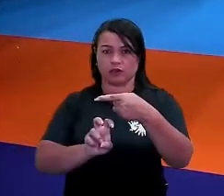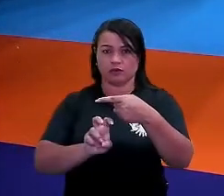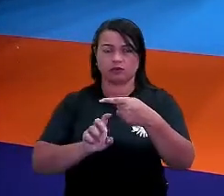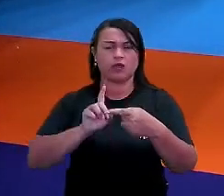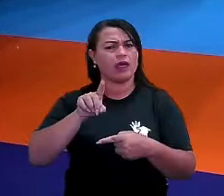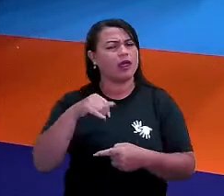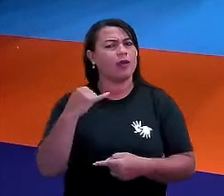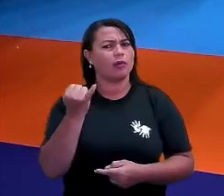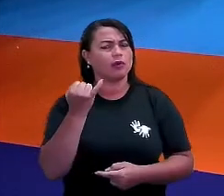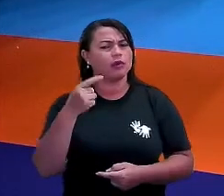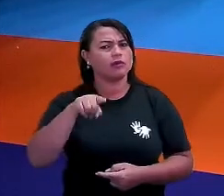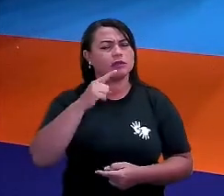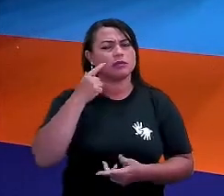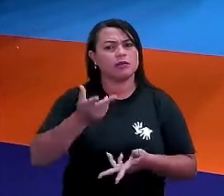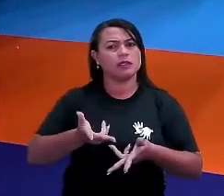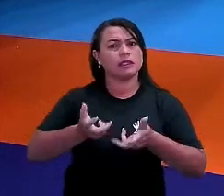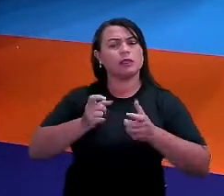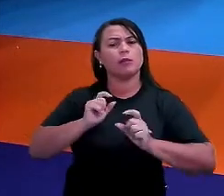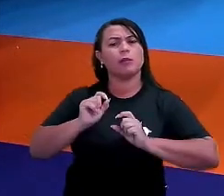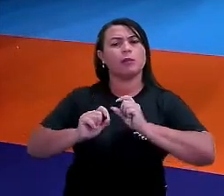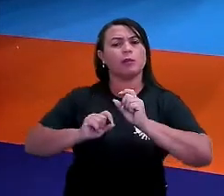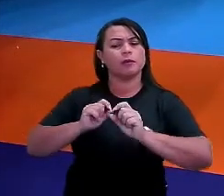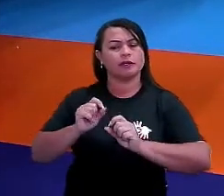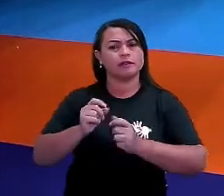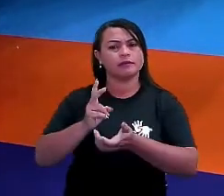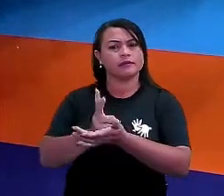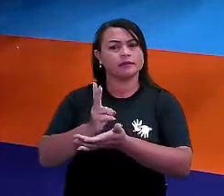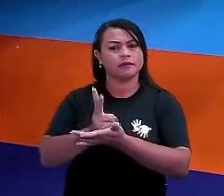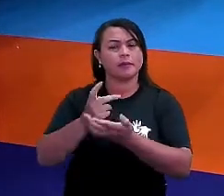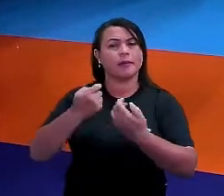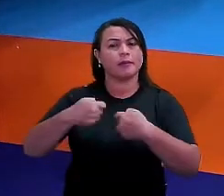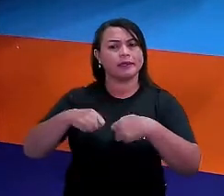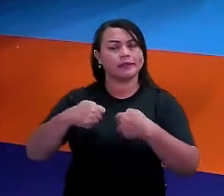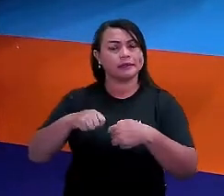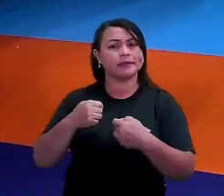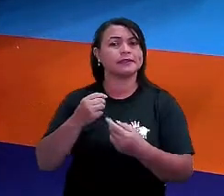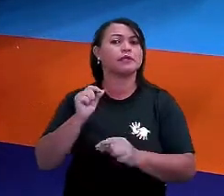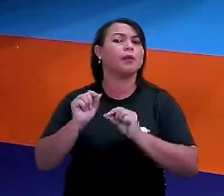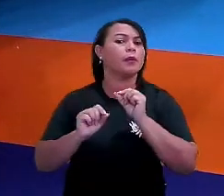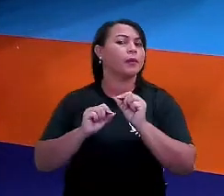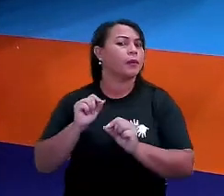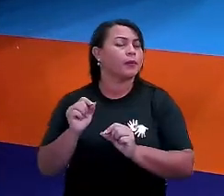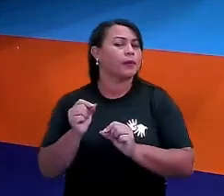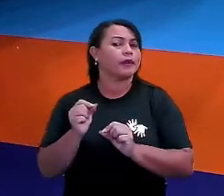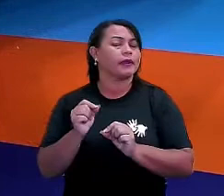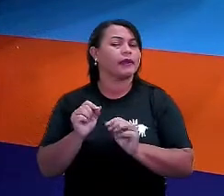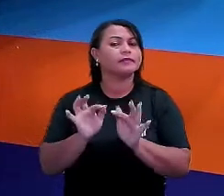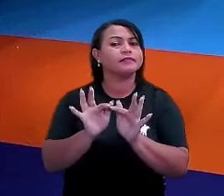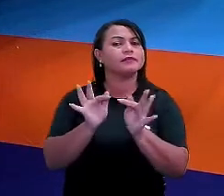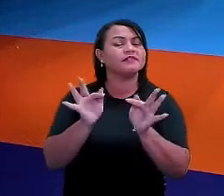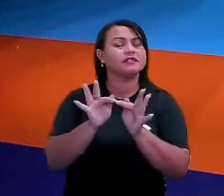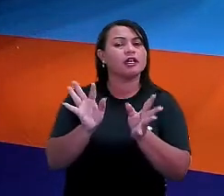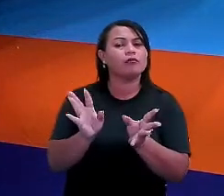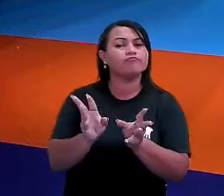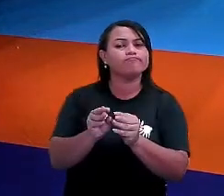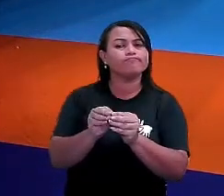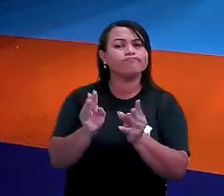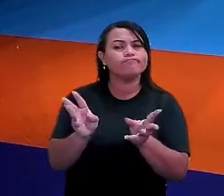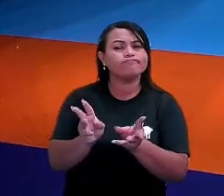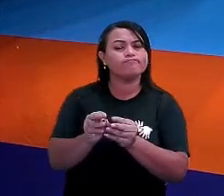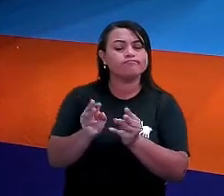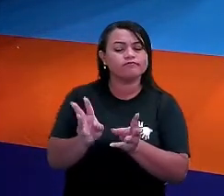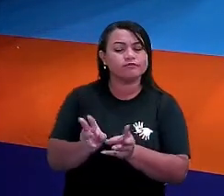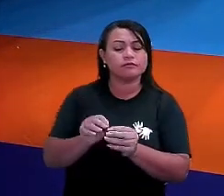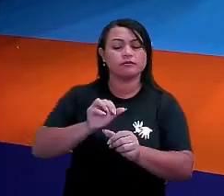É importante que você perceba que sempre eu vou precisar fazer essa simplificação de fração